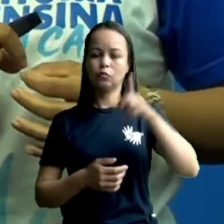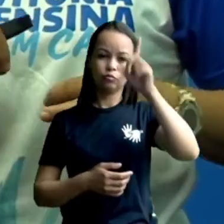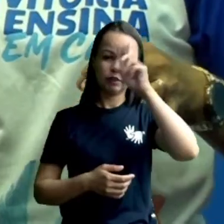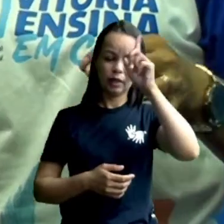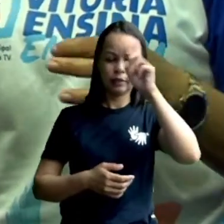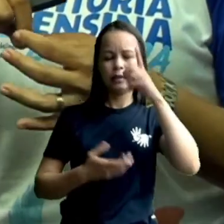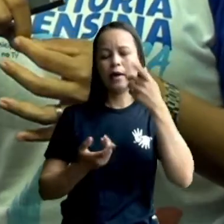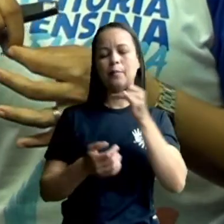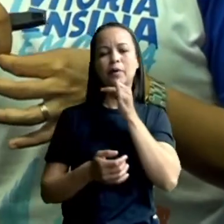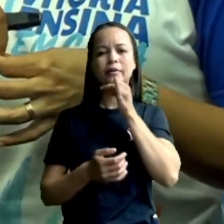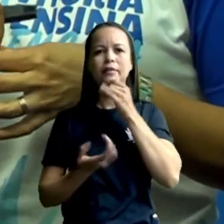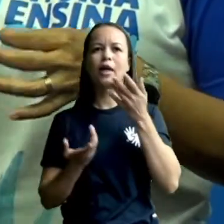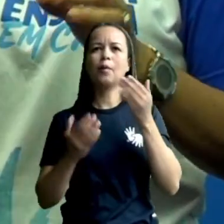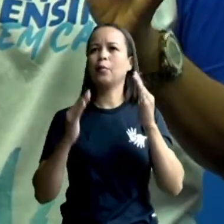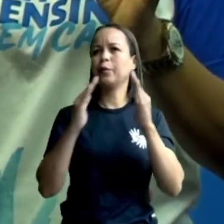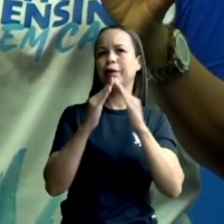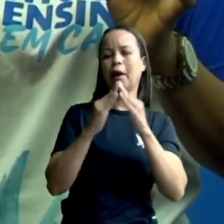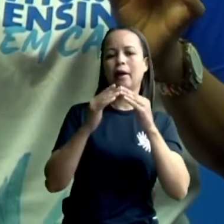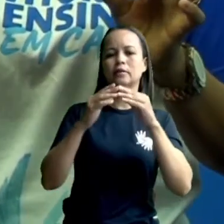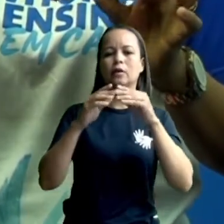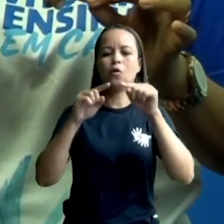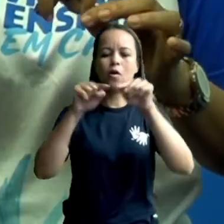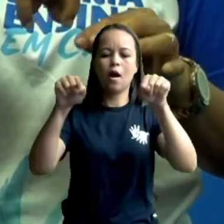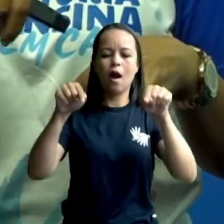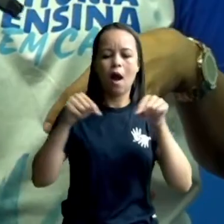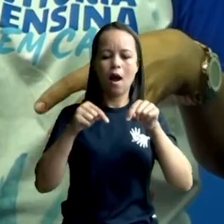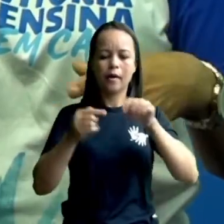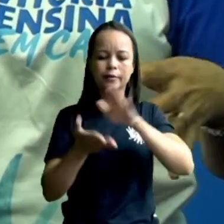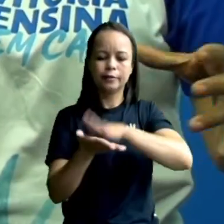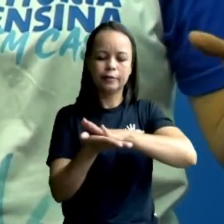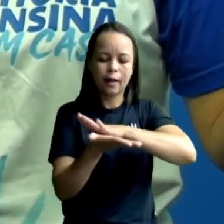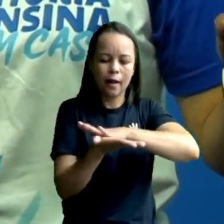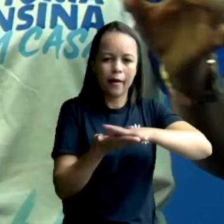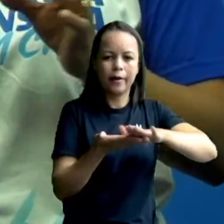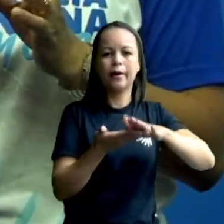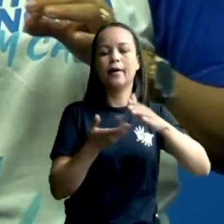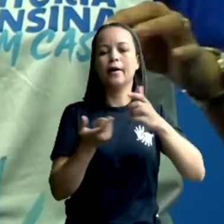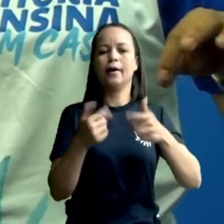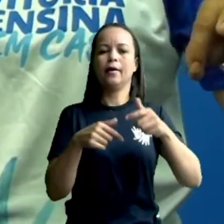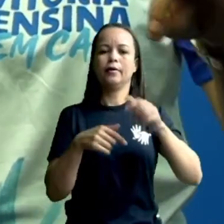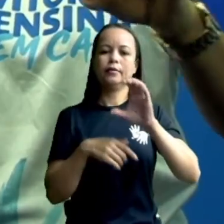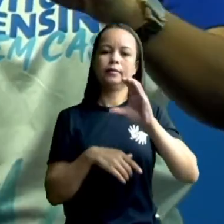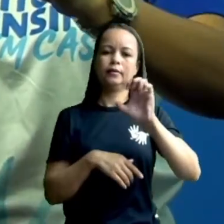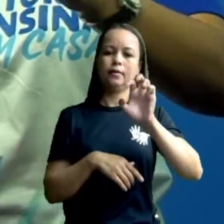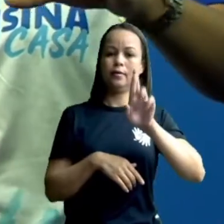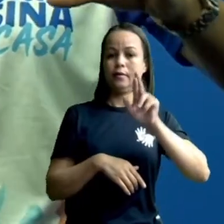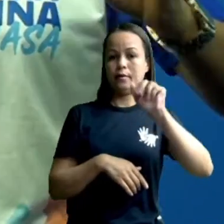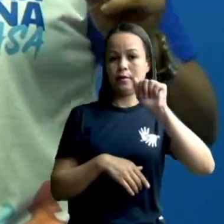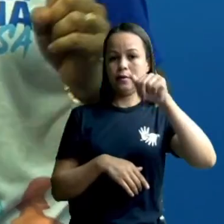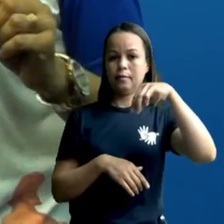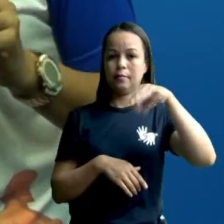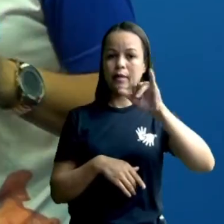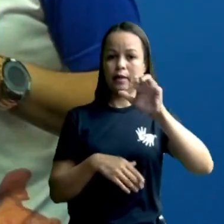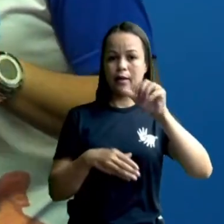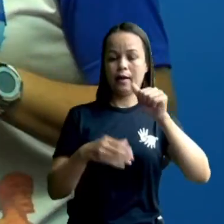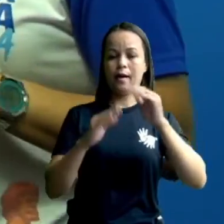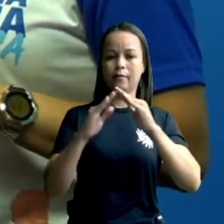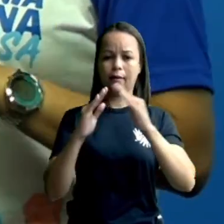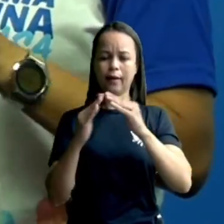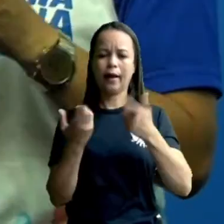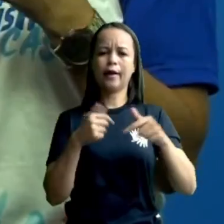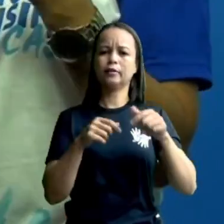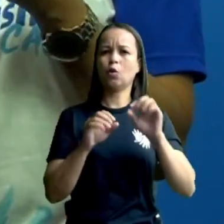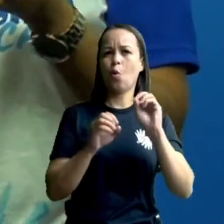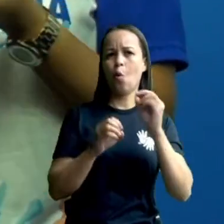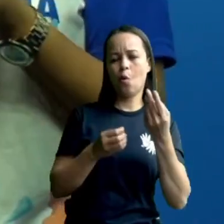ambiente, né? Ou fazer a borda de uma toalha, você quer colocar uma fita lá em alguma coisa,